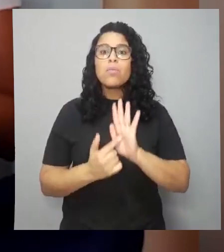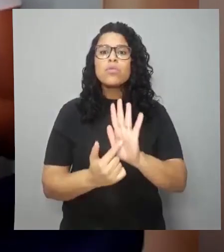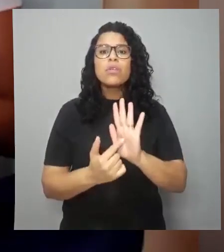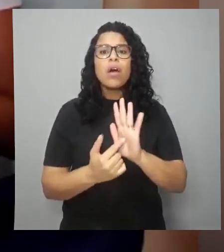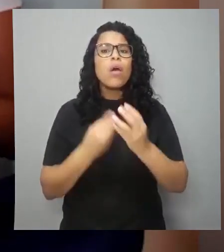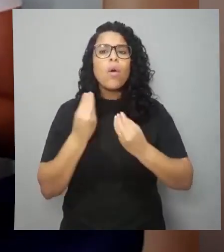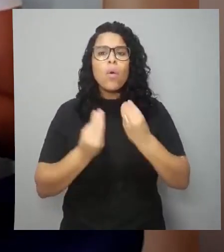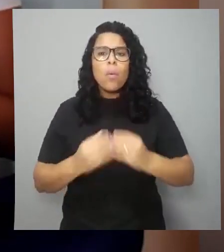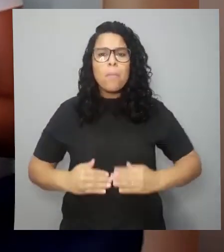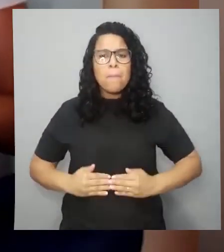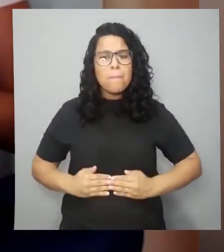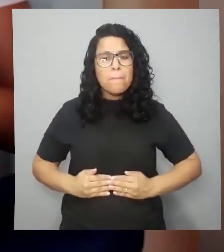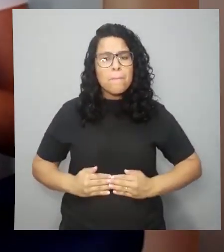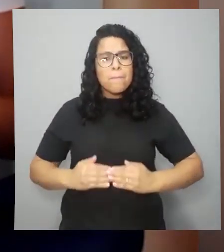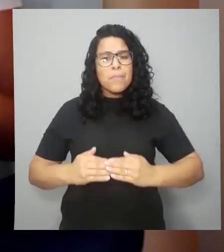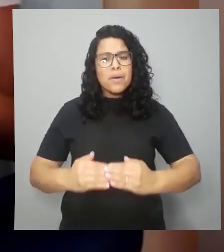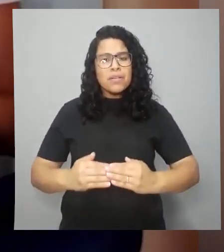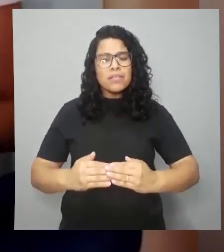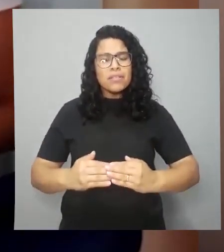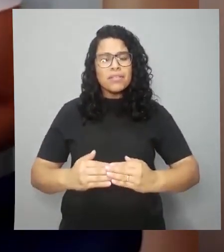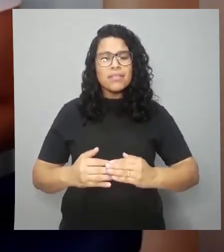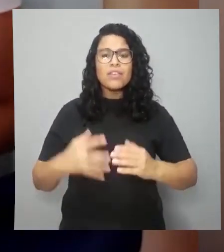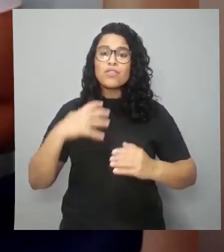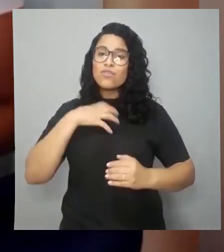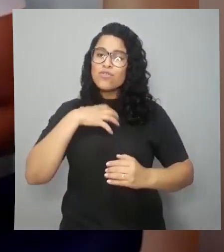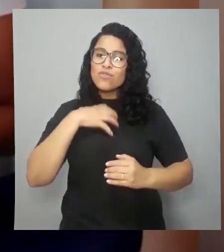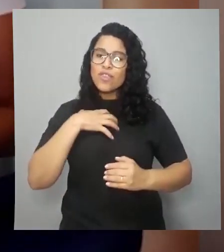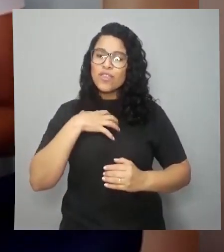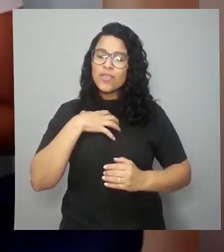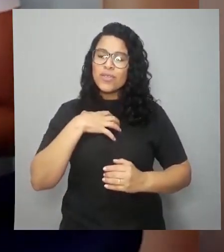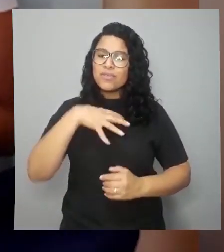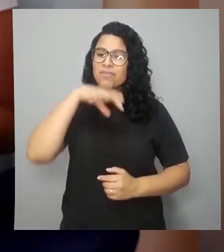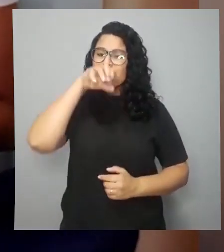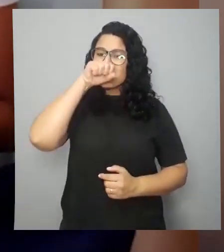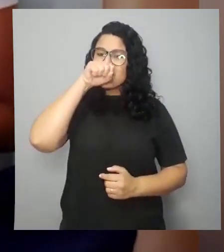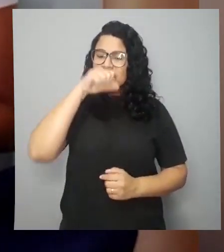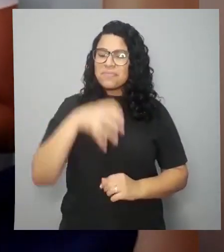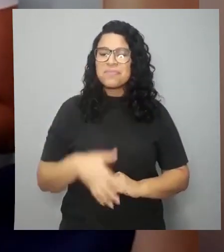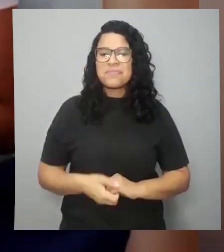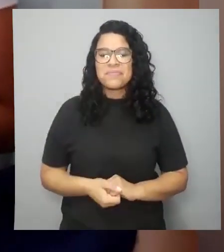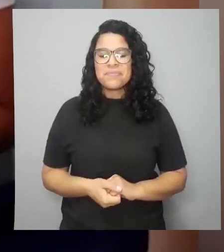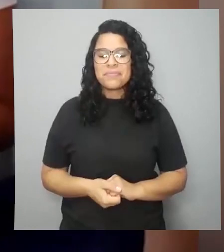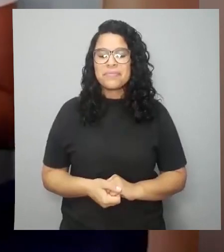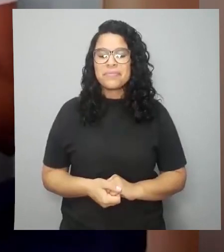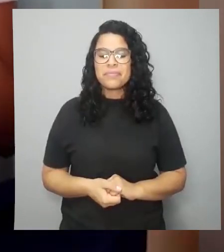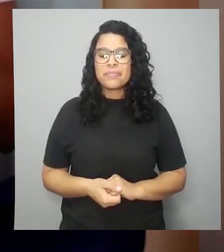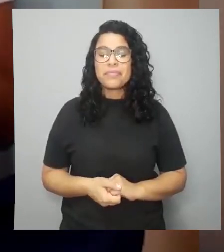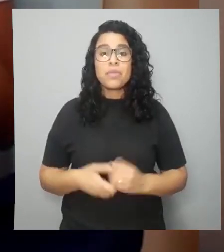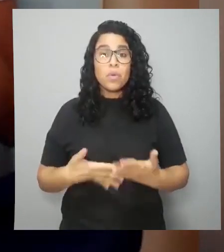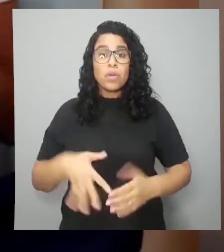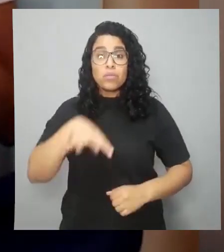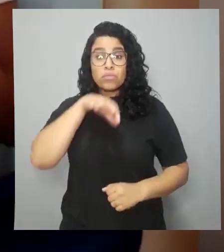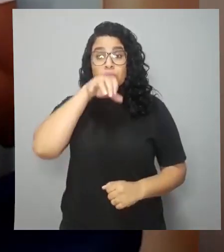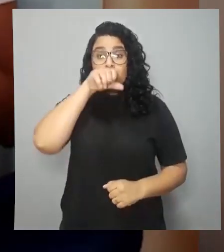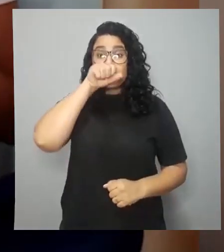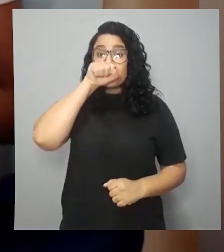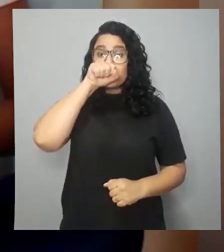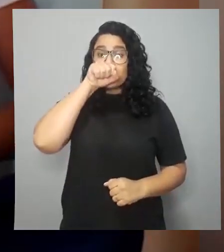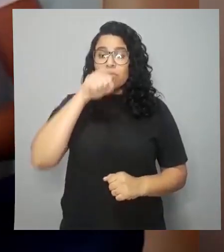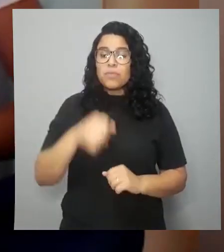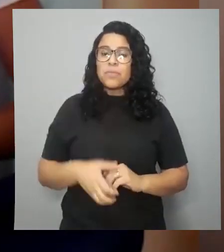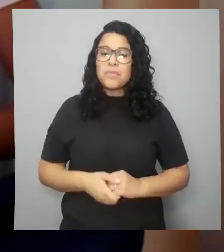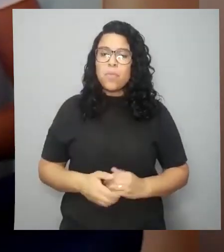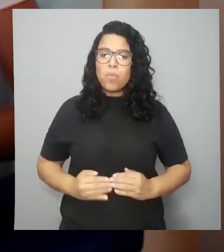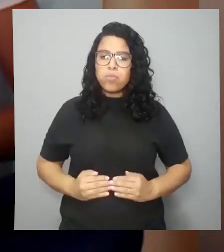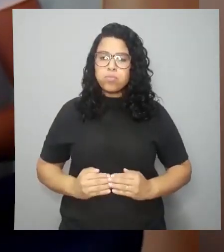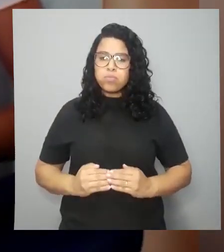pouquinho como a nossa barriga fica quando a gente faz esse tipo de respiração, tá bom? Então, quando eu puxar o ar, eu vou